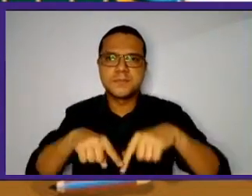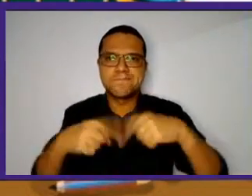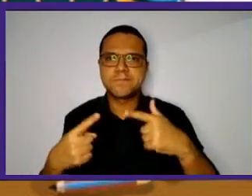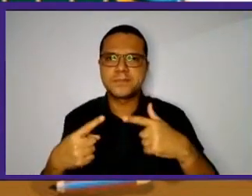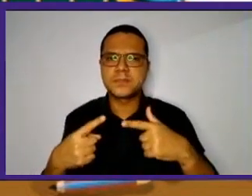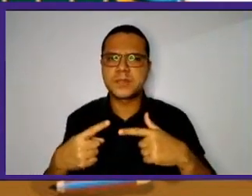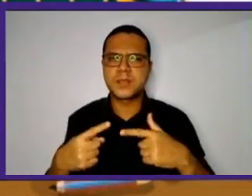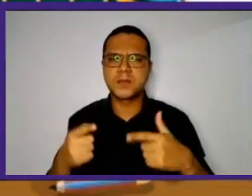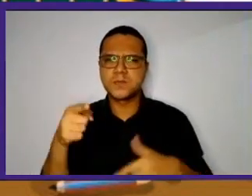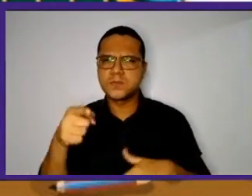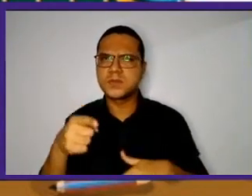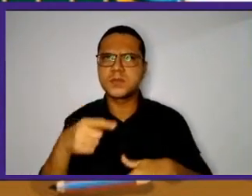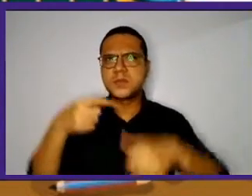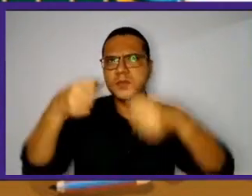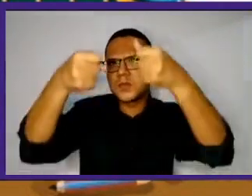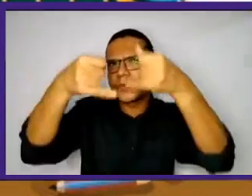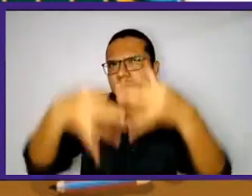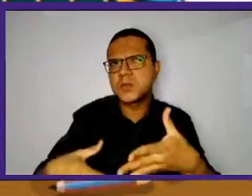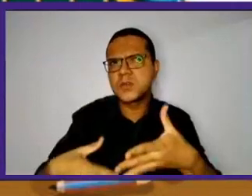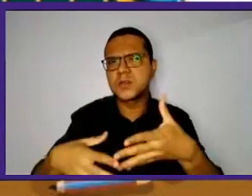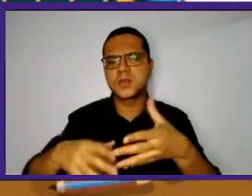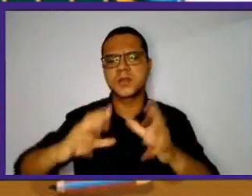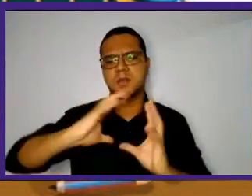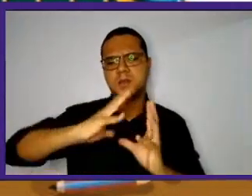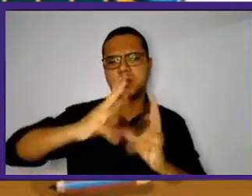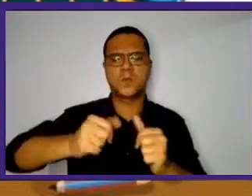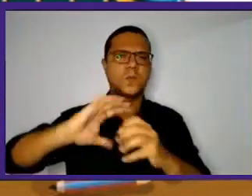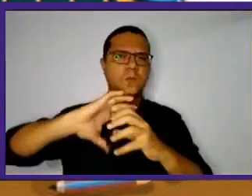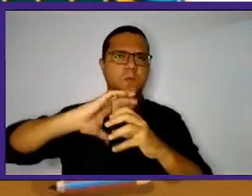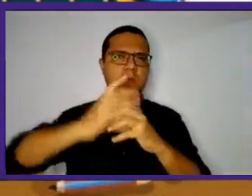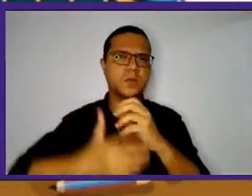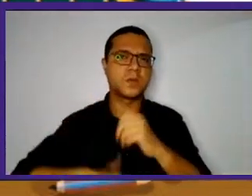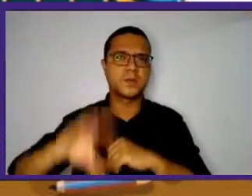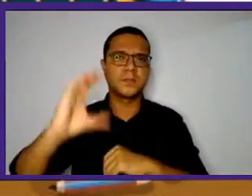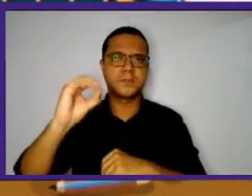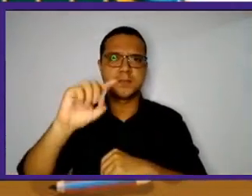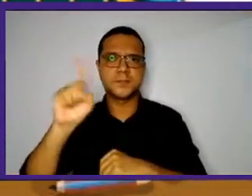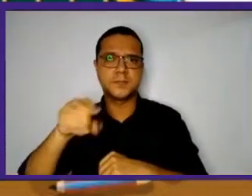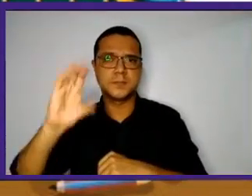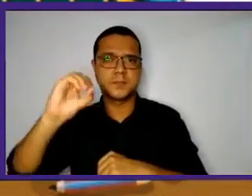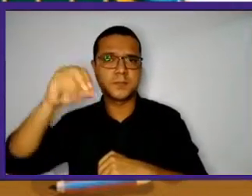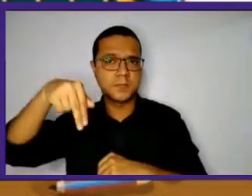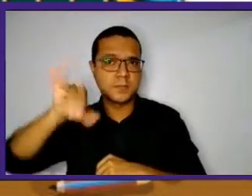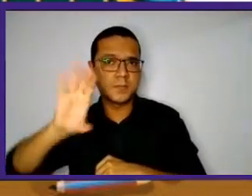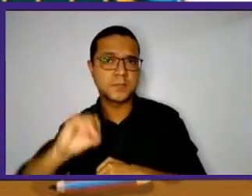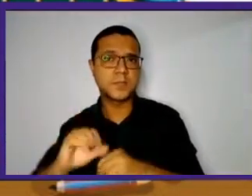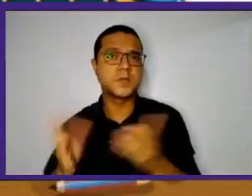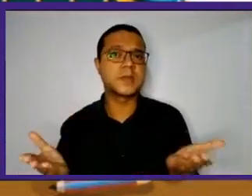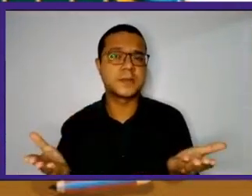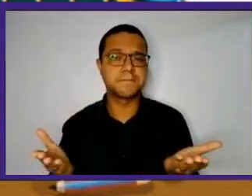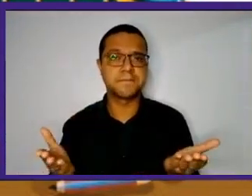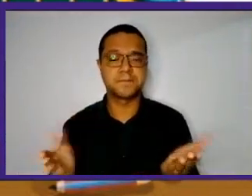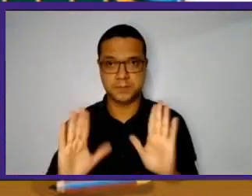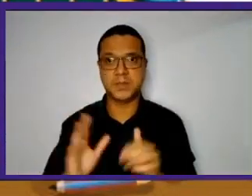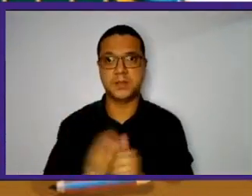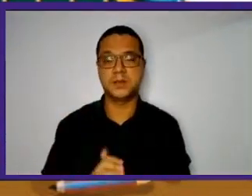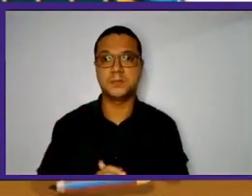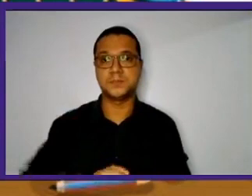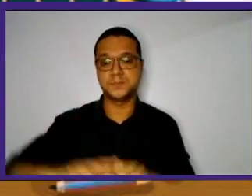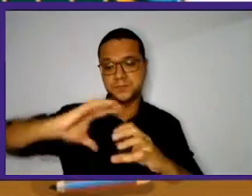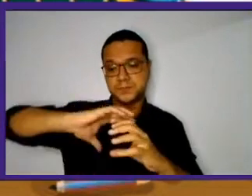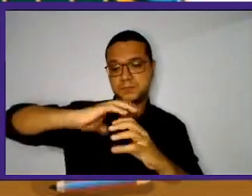Mas aí, Welton, você falou de camada de ozônio lá no começo e agora, justamente. A gente vai chegar lá. A camada de ozônio